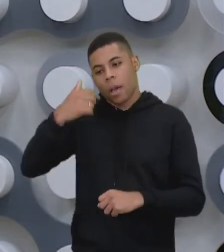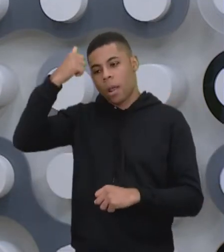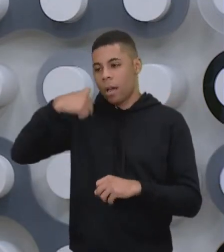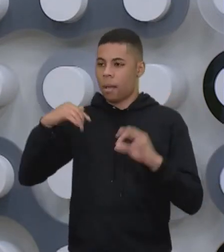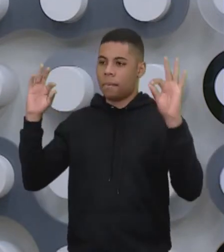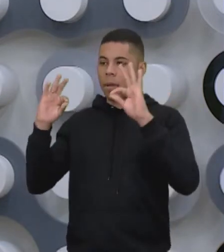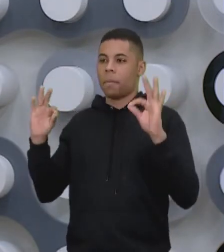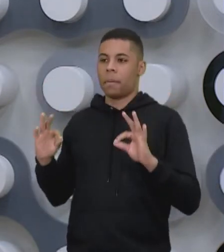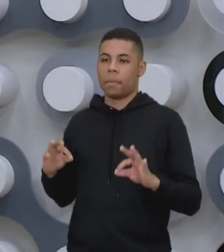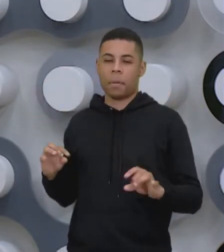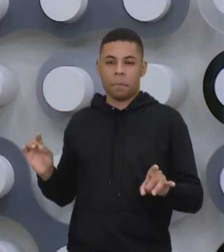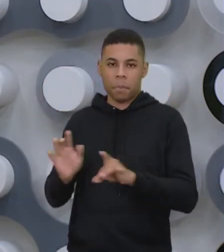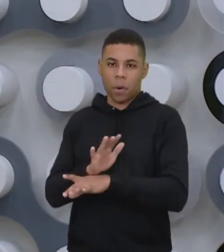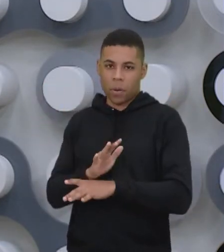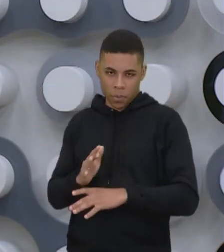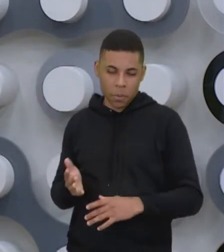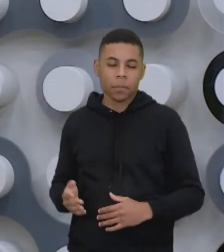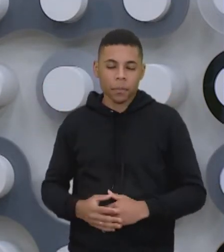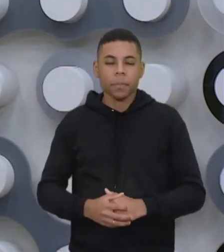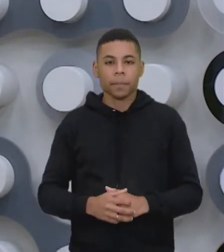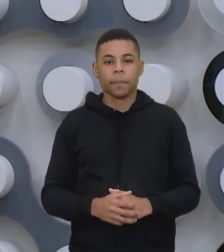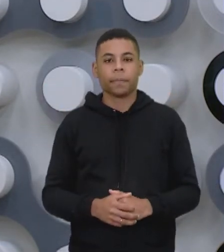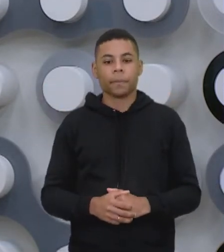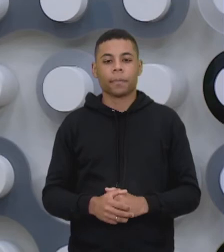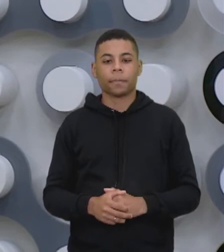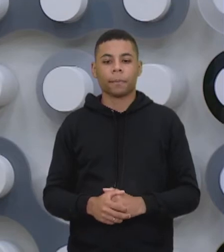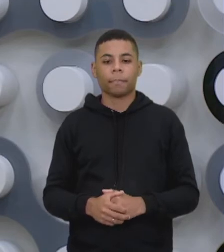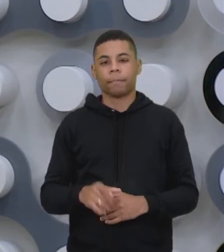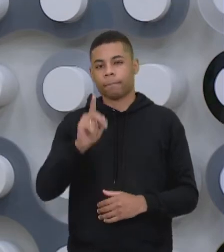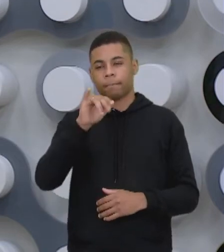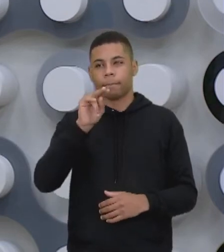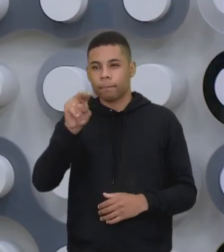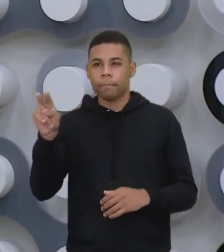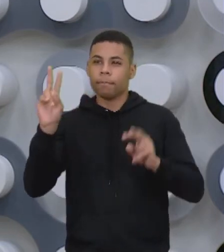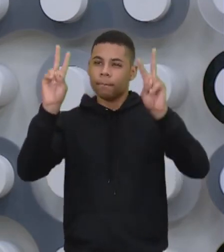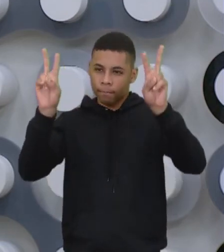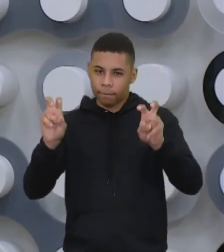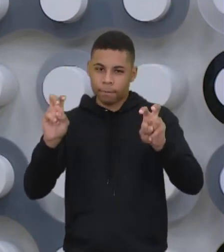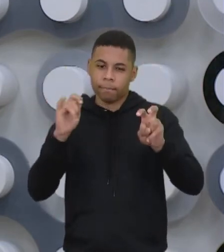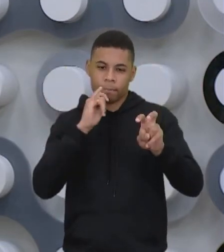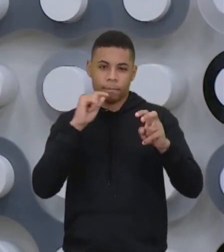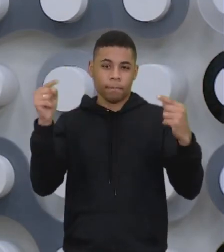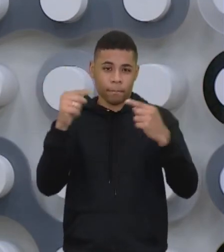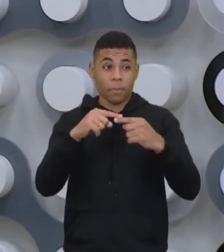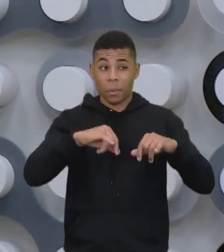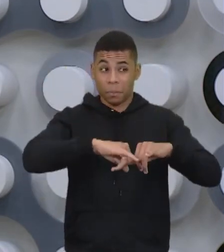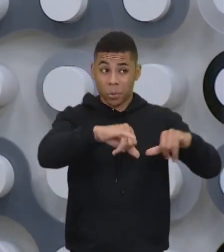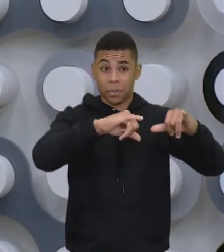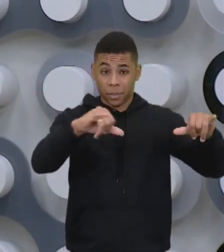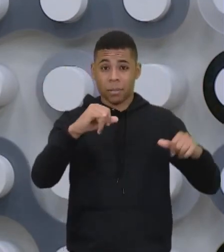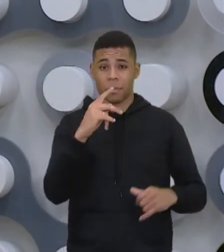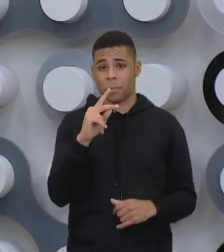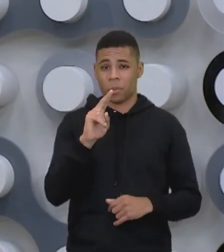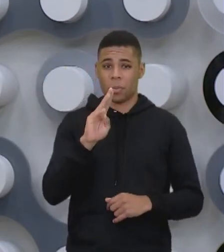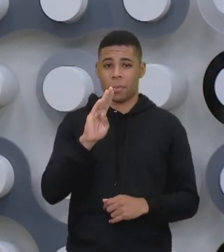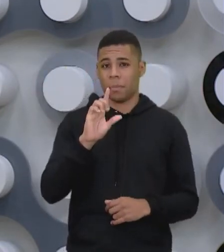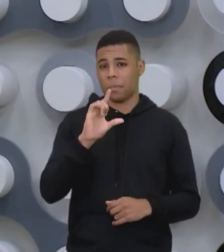seu observatório de mídias. Então, se você vai observar um determinado tema ligado à publicidade, então, se